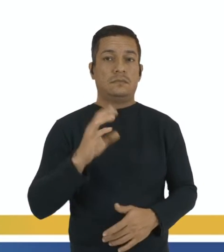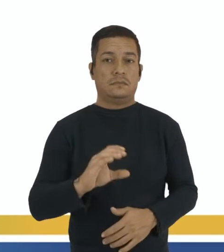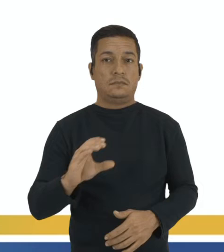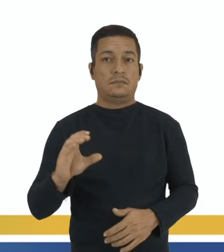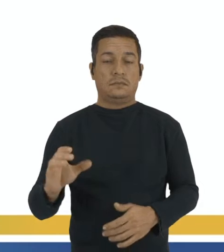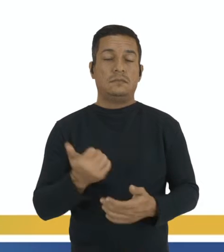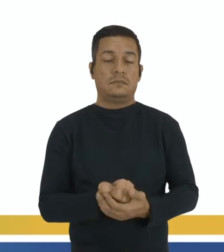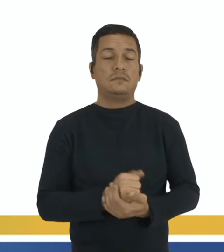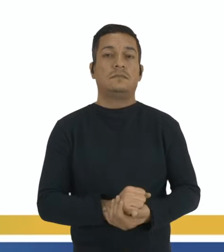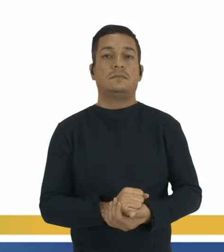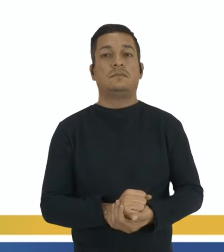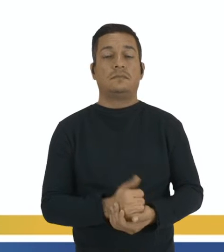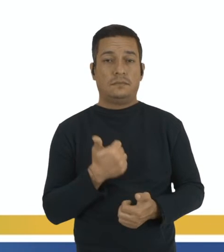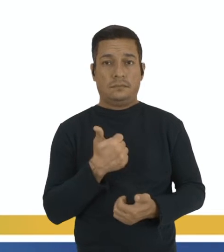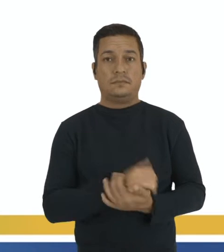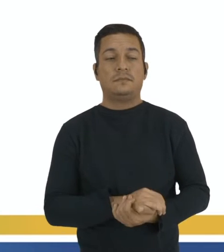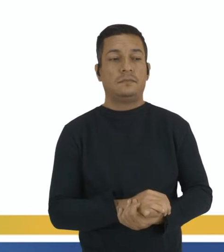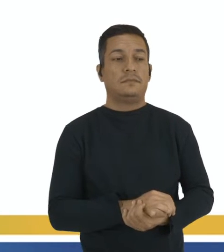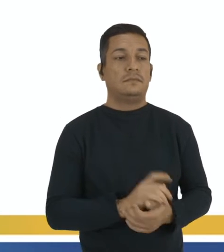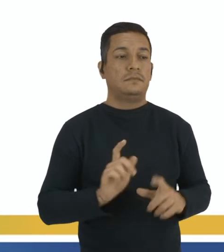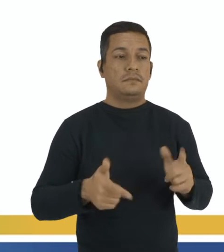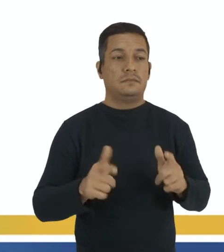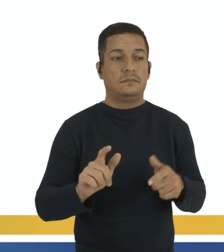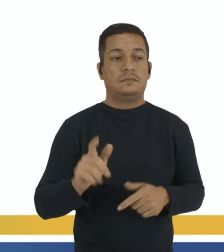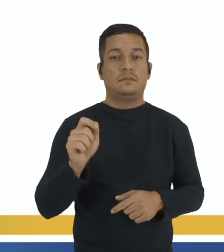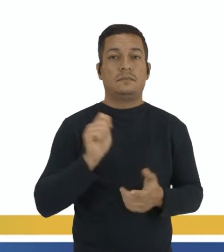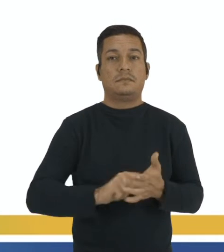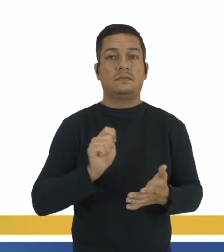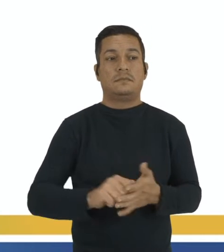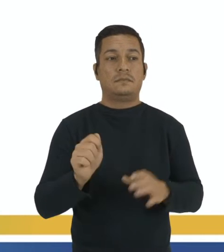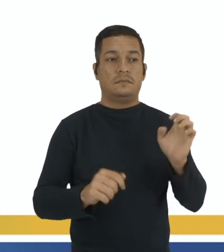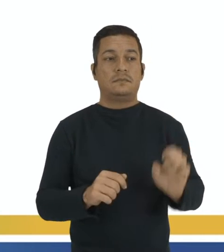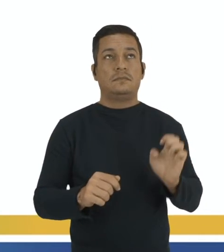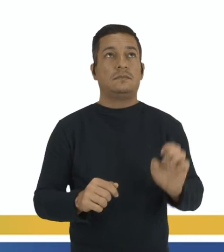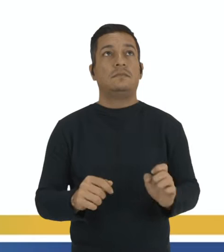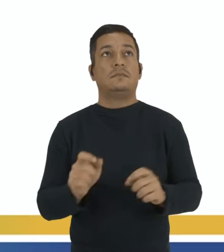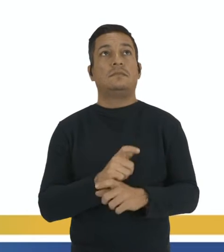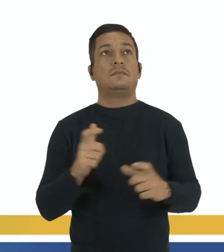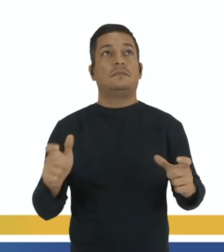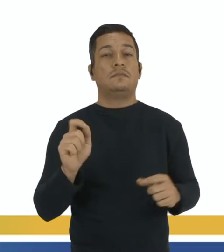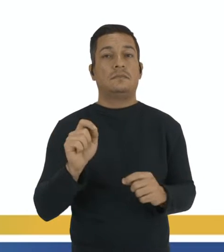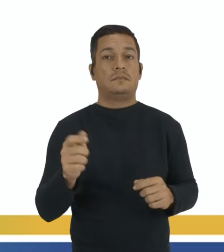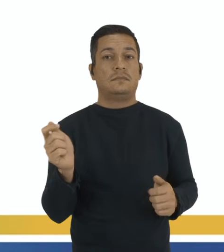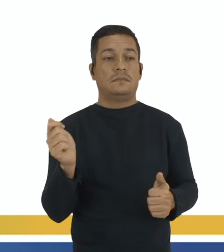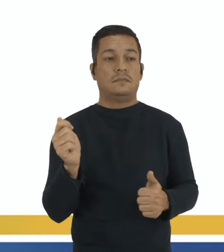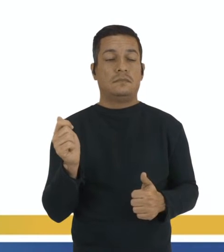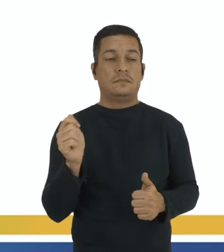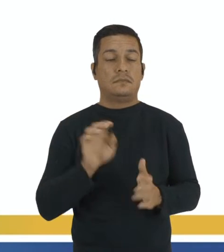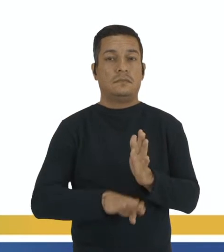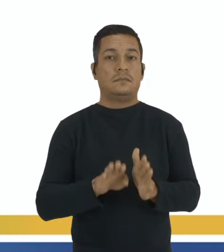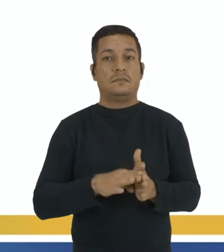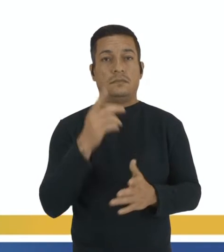C, 100 mais 100 mais 100, tudo bem? A letra, pessoal, que for escrita à esquerda de outro de maior valor será subtraída.